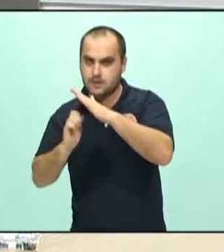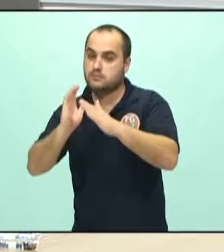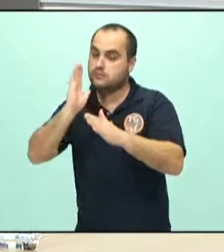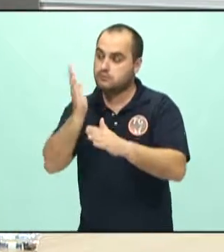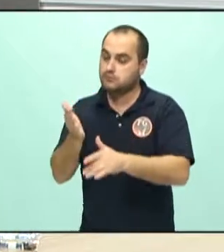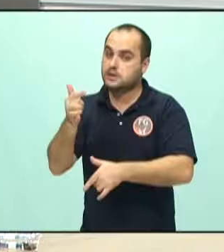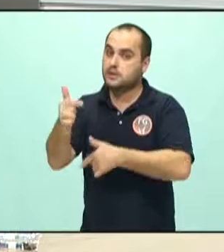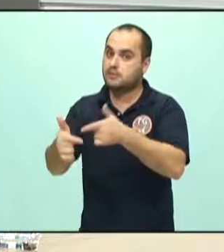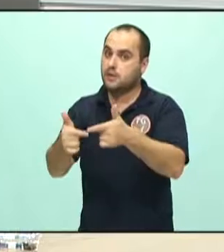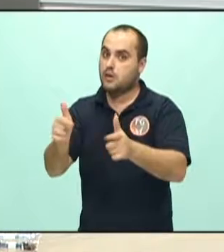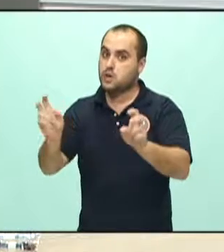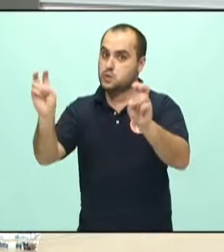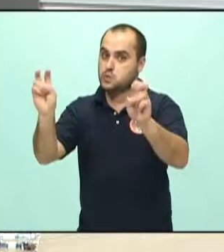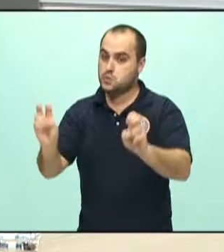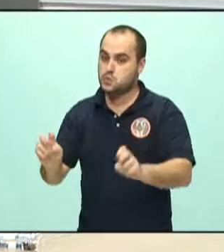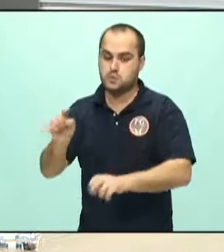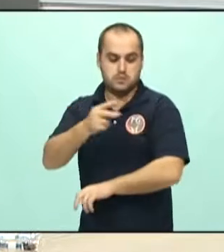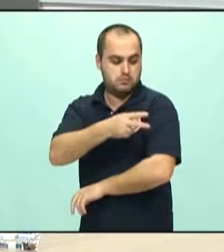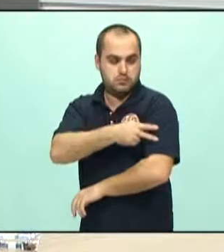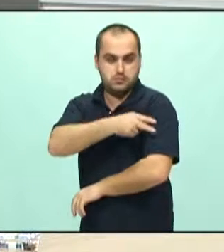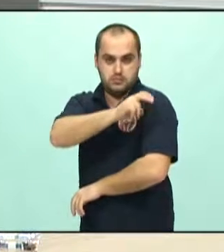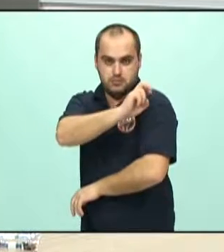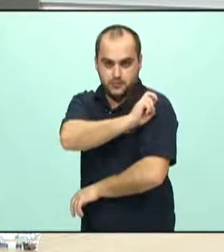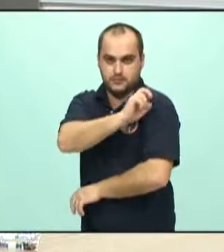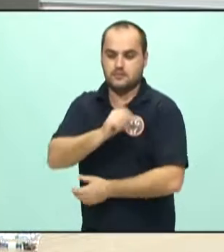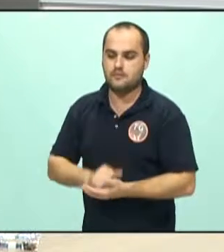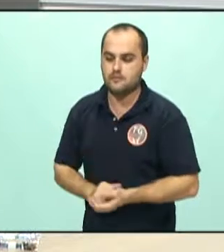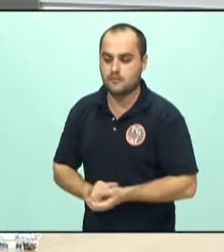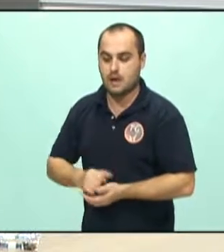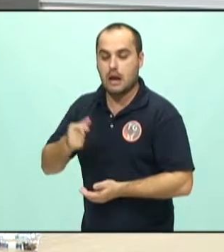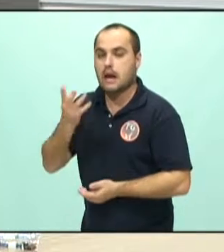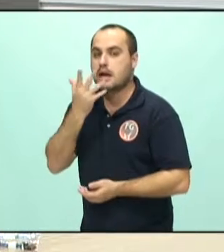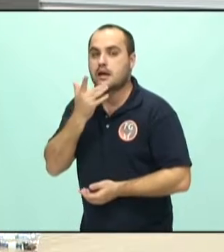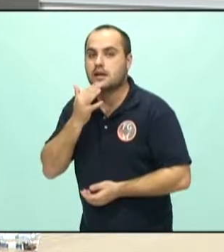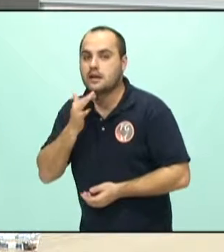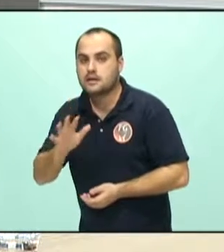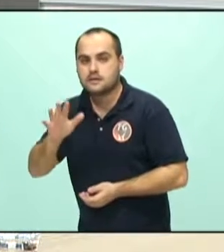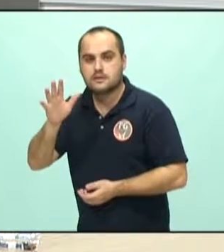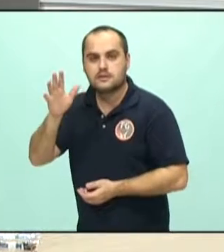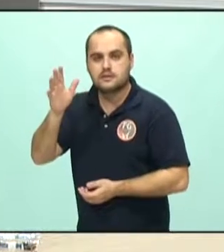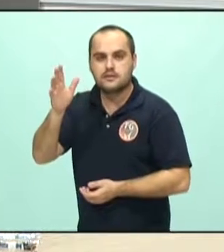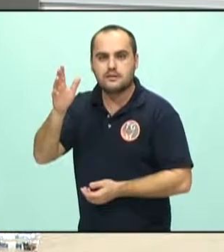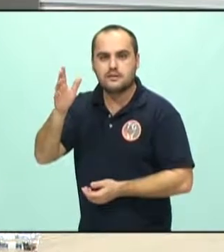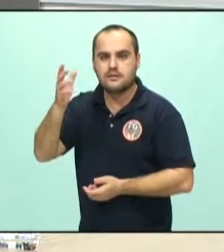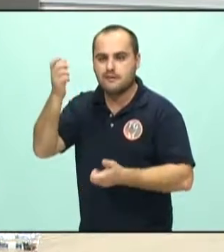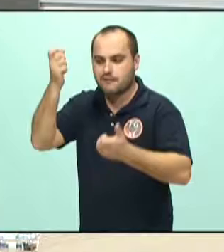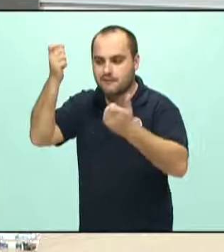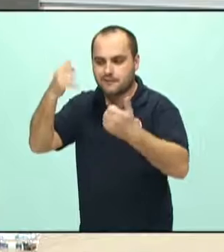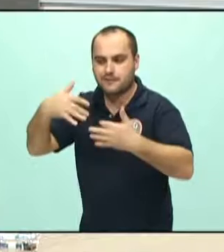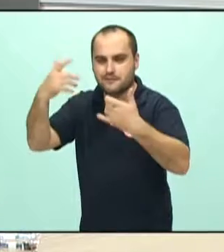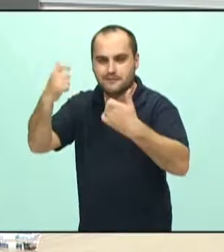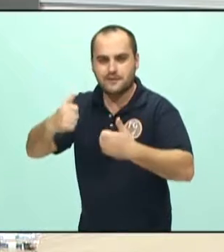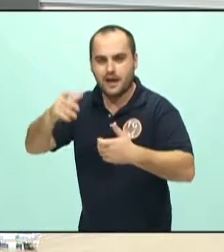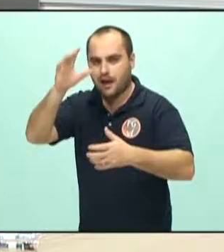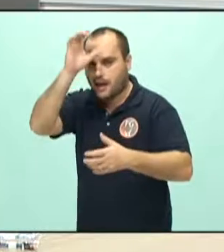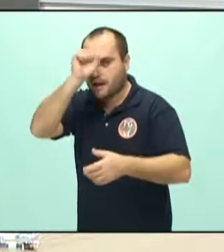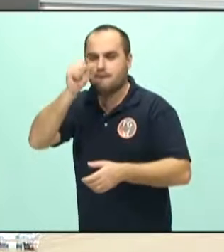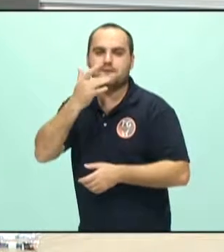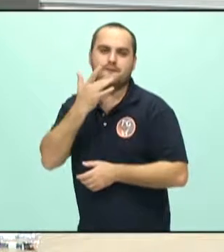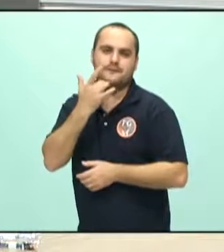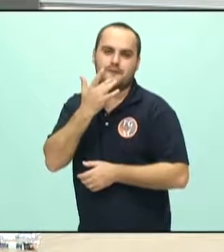faixa etária ela tem uma possibilidade de absorver essas informações de uma forma mais lúdica de uma forma mais é